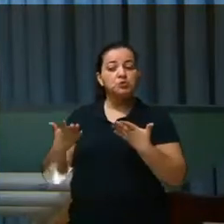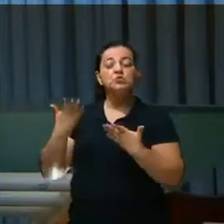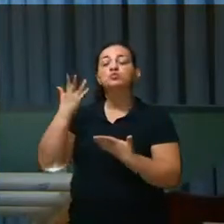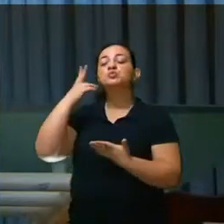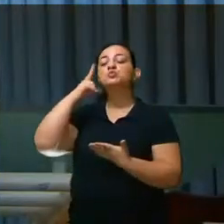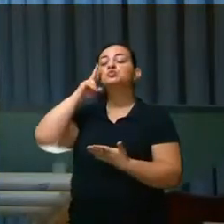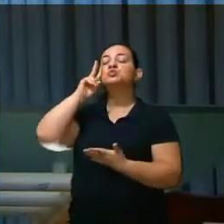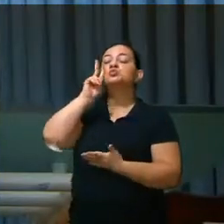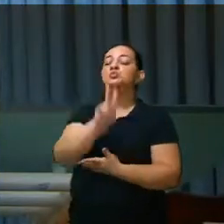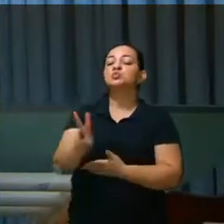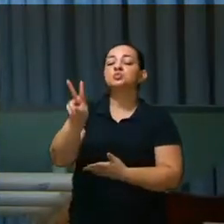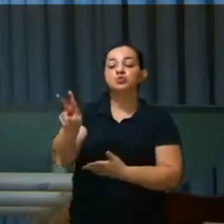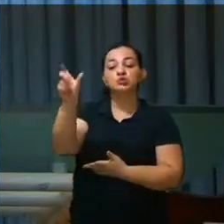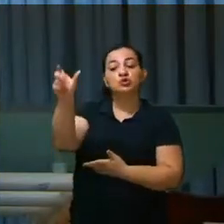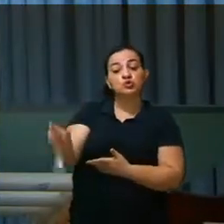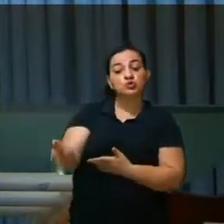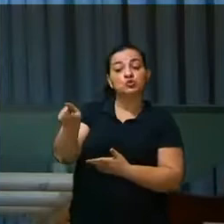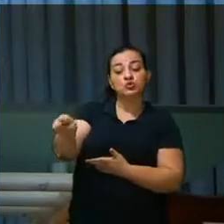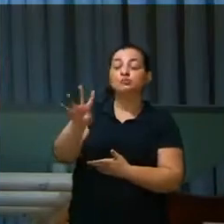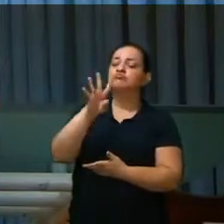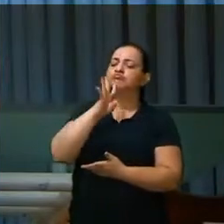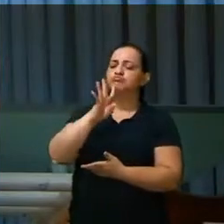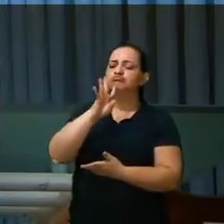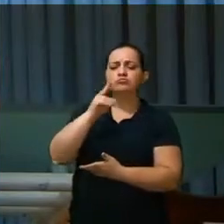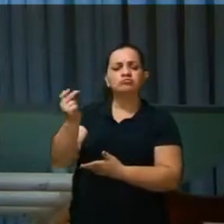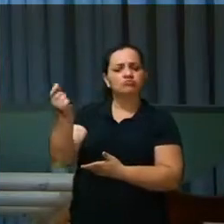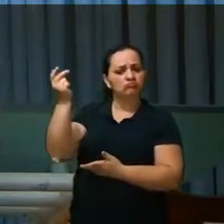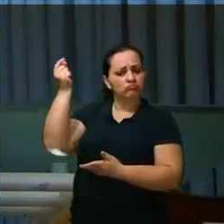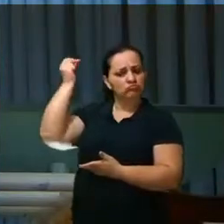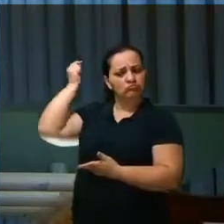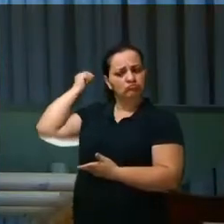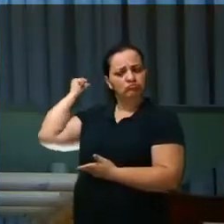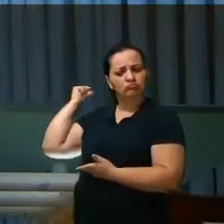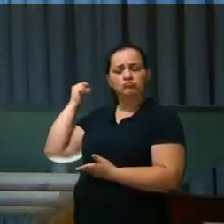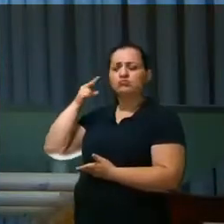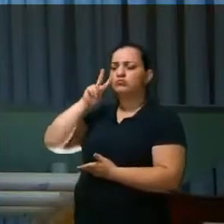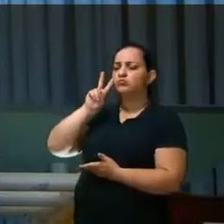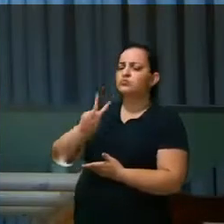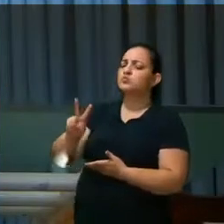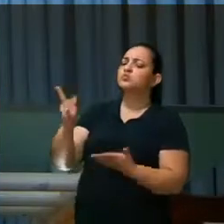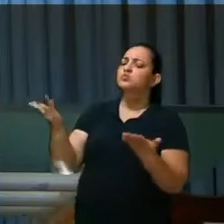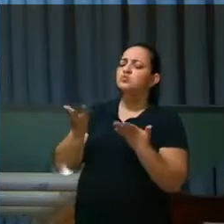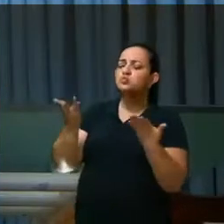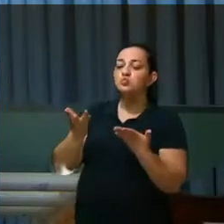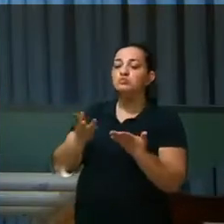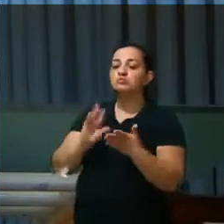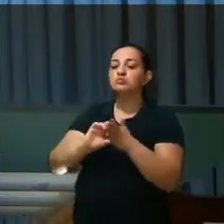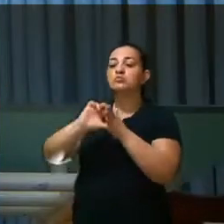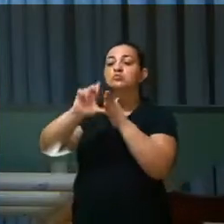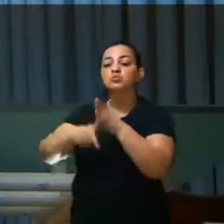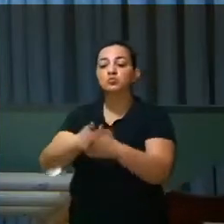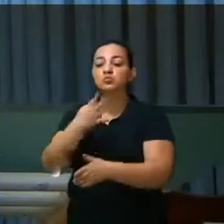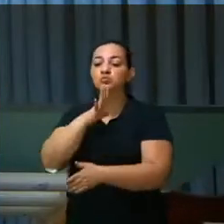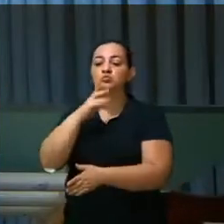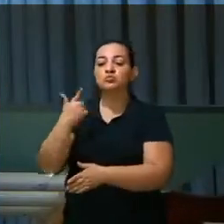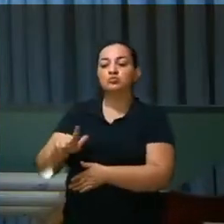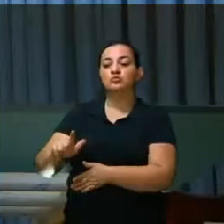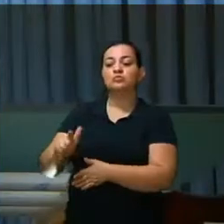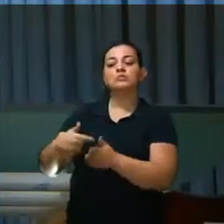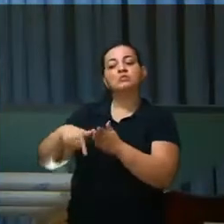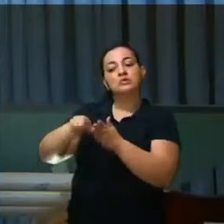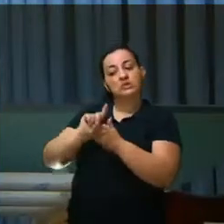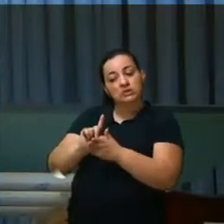você olha uma pessoa se você conheceu ela antes e agora Conhece depois